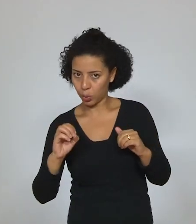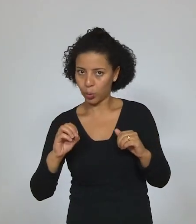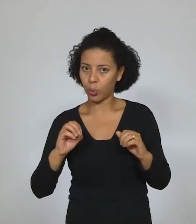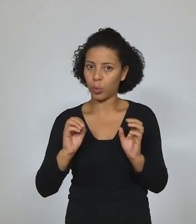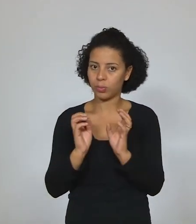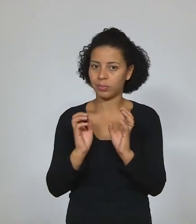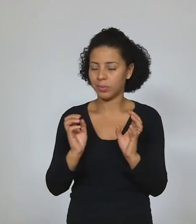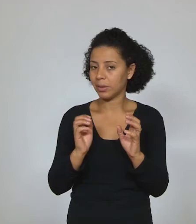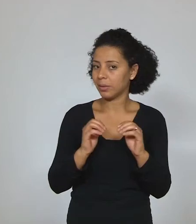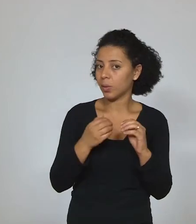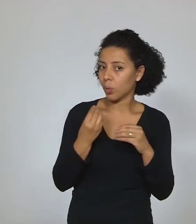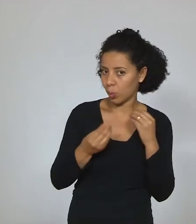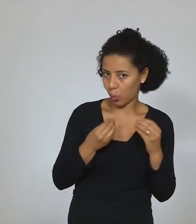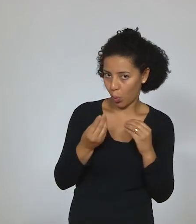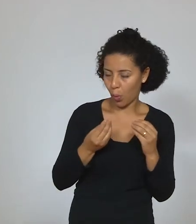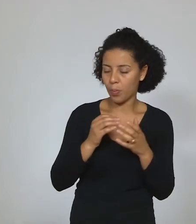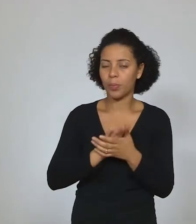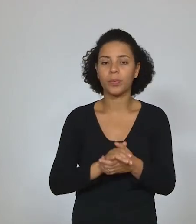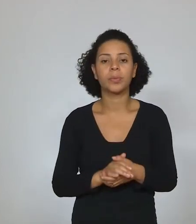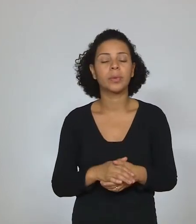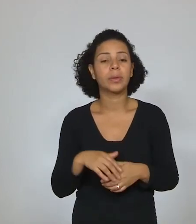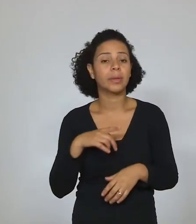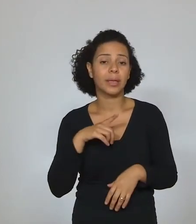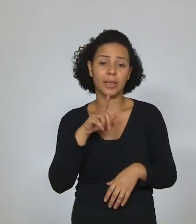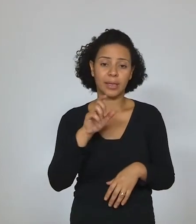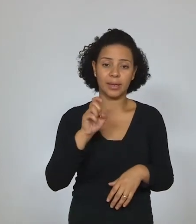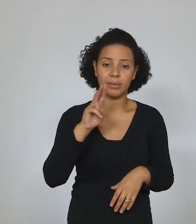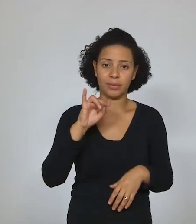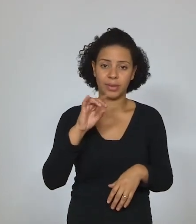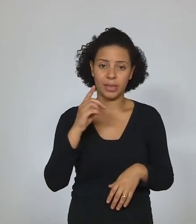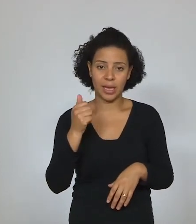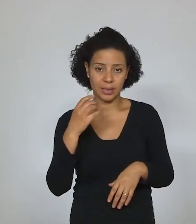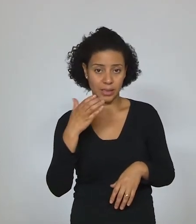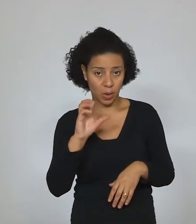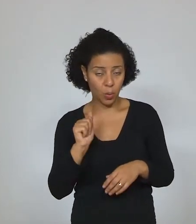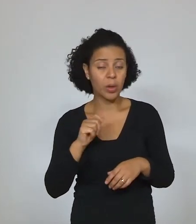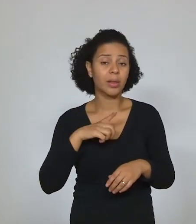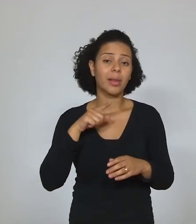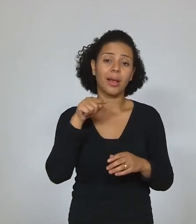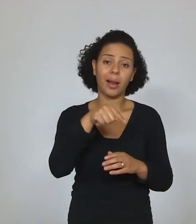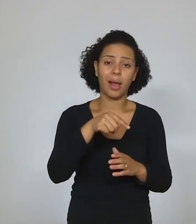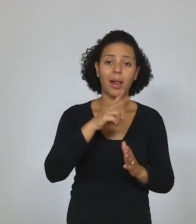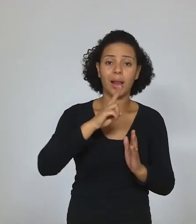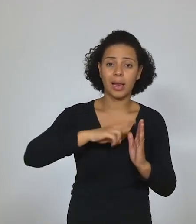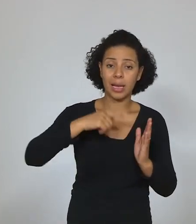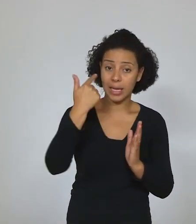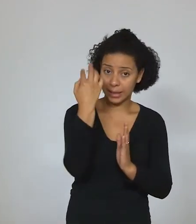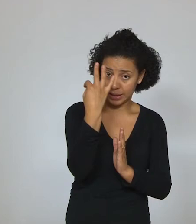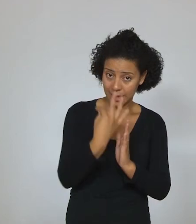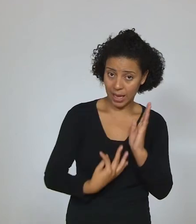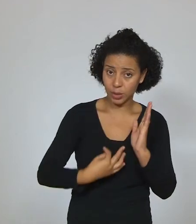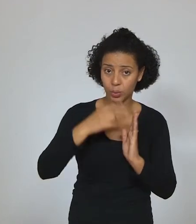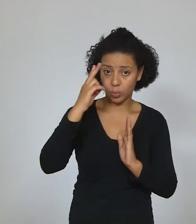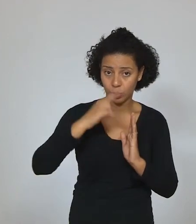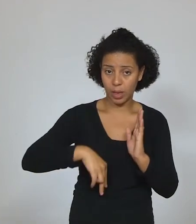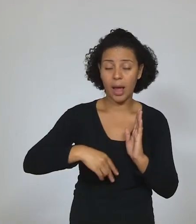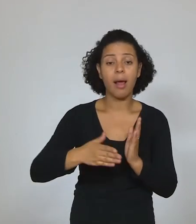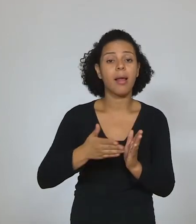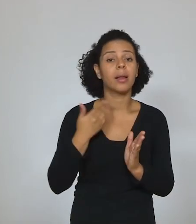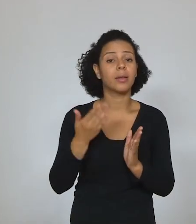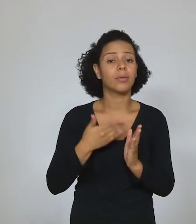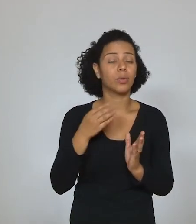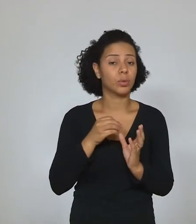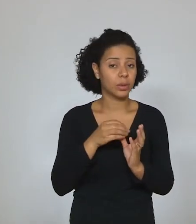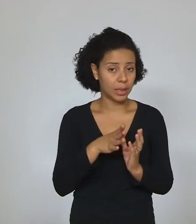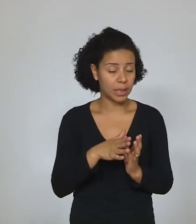a levigação. Todos esses métodos que eu falei aqui estão em detalhes lá no trilha de aprendizagem. Então,